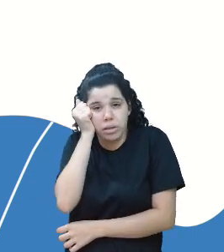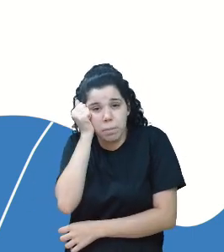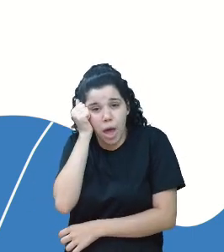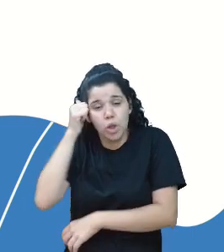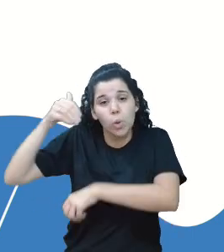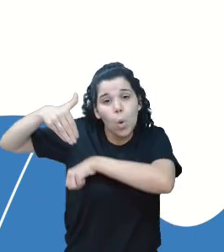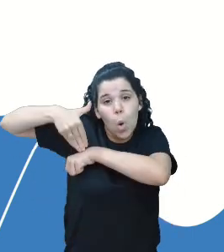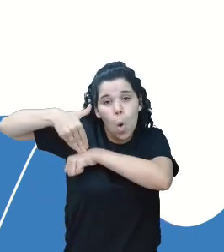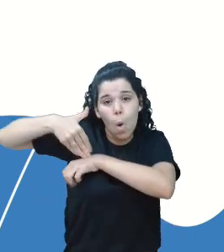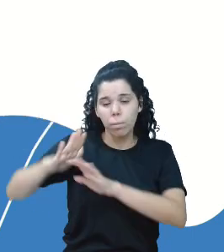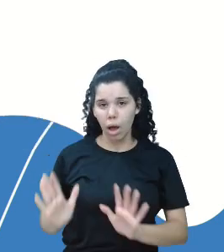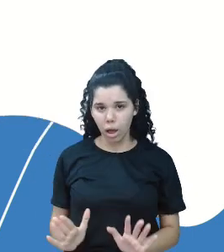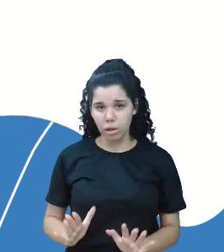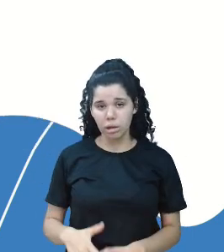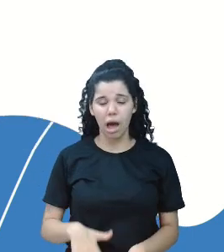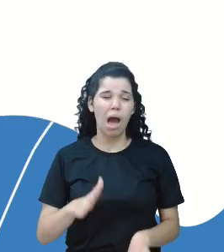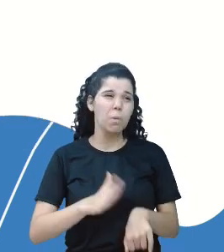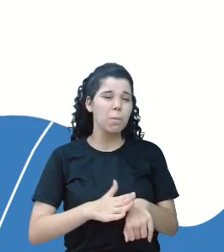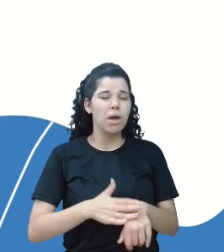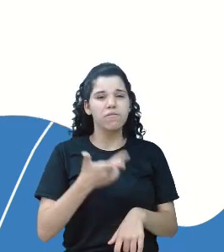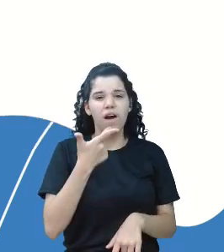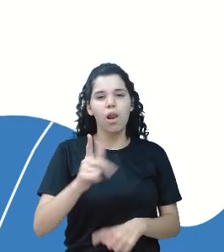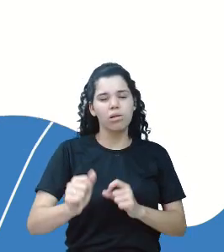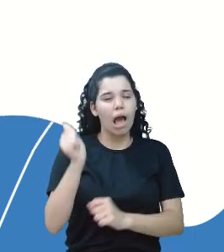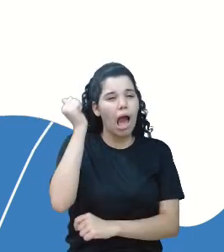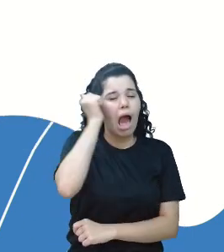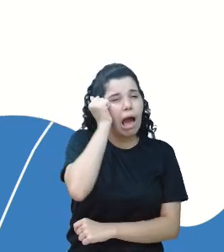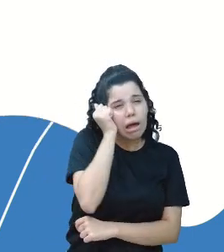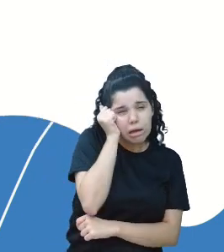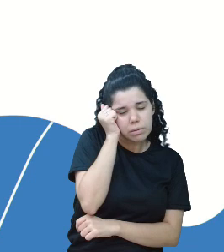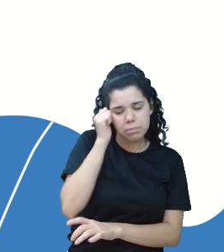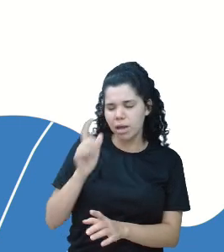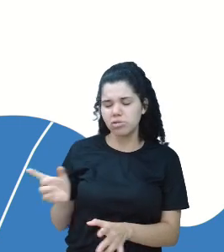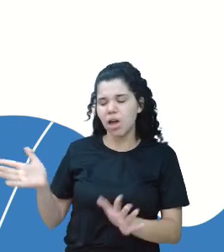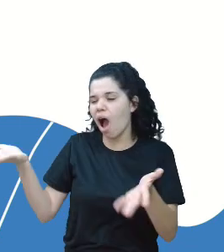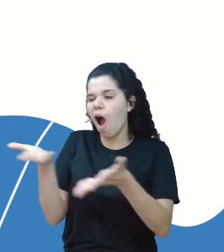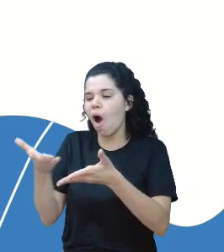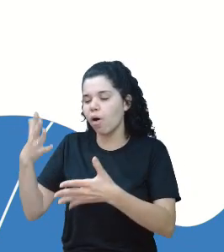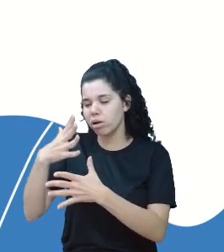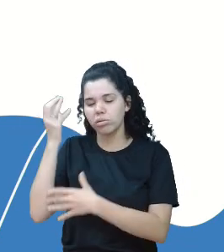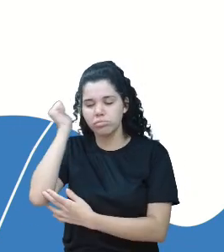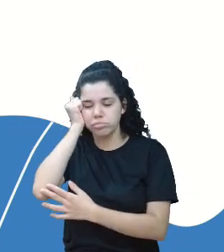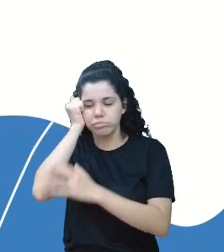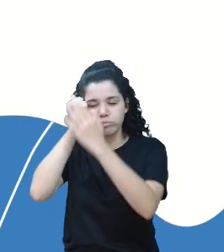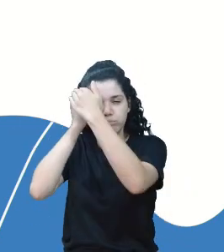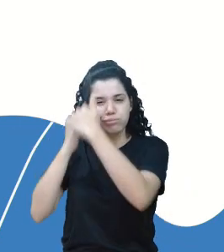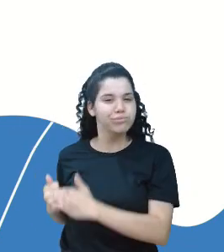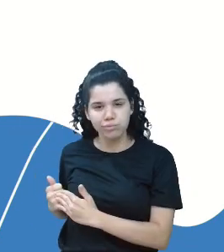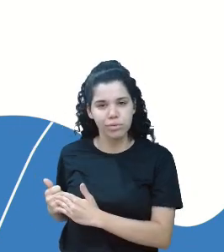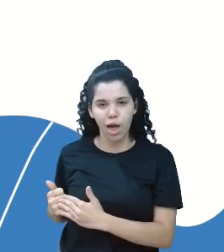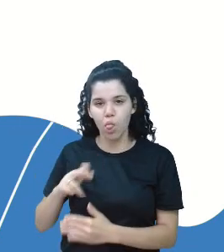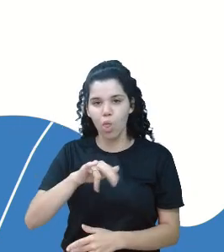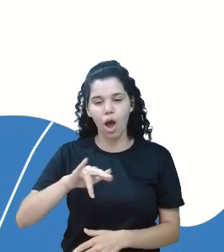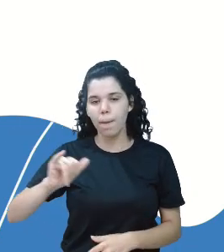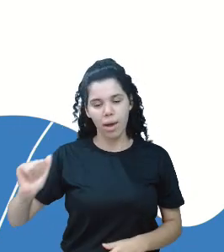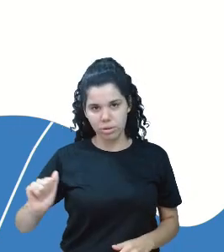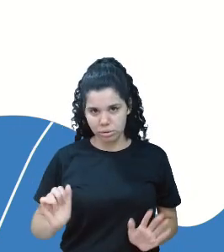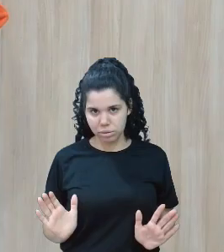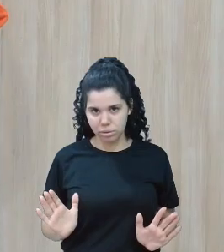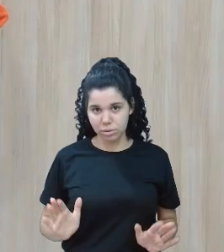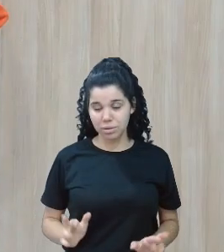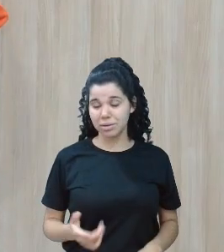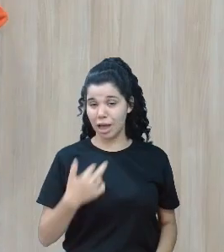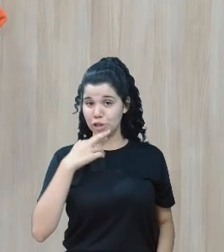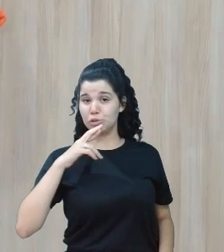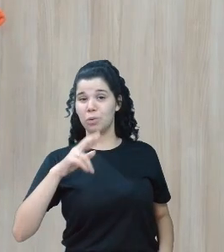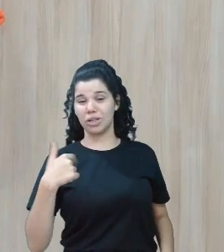ela diz: estou tão arrependida, mas isso não voltará a acontecer. Nunca mais eu me arrependerei. A resposta que a gente